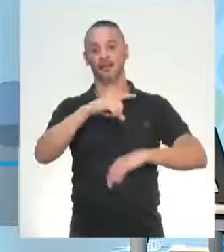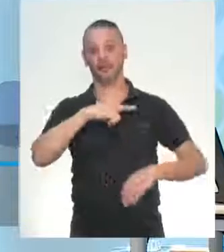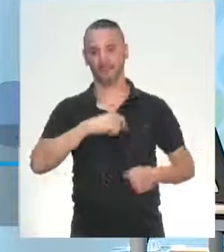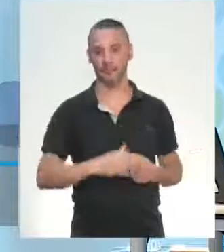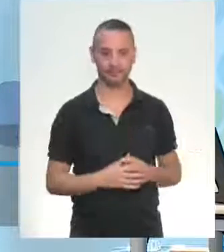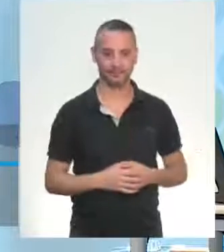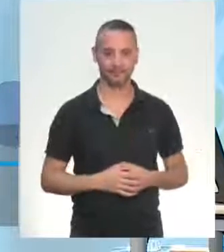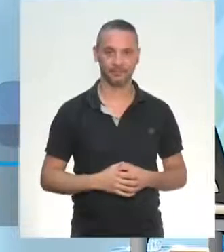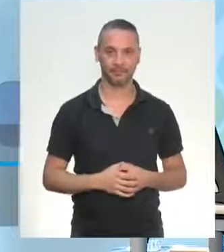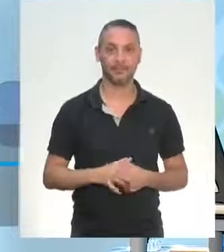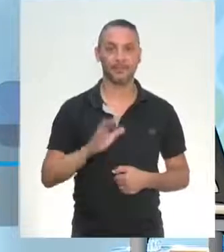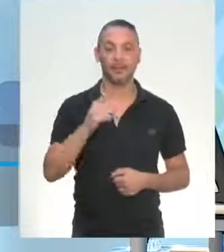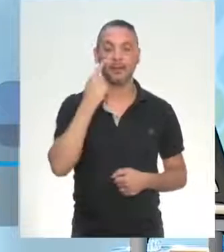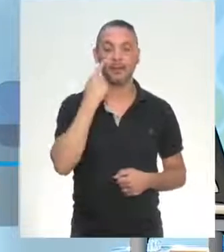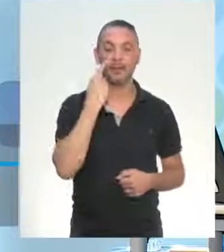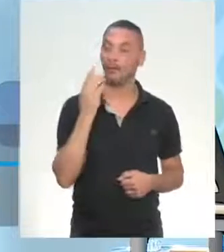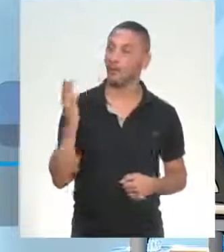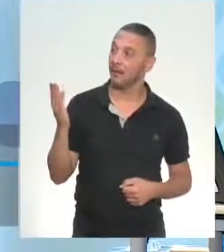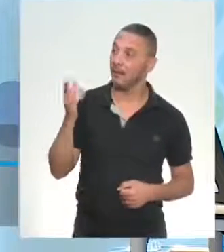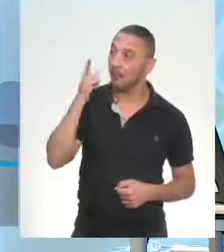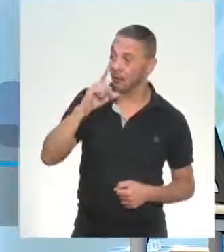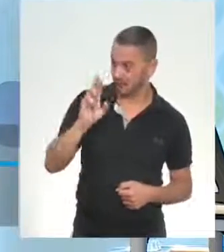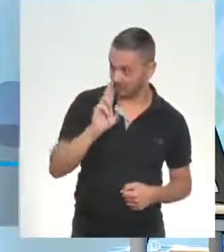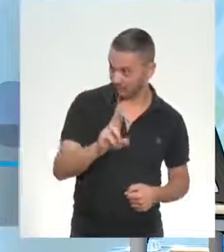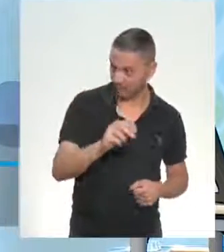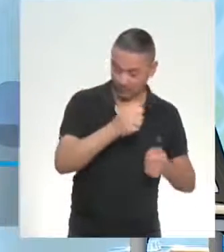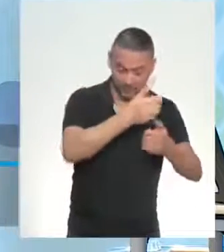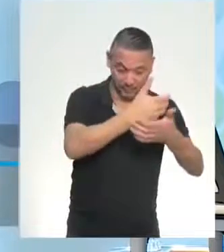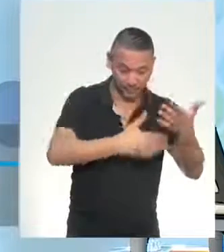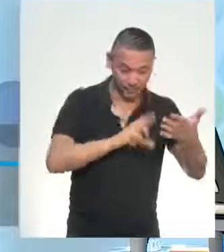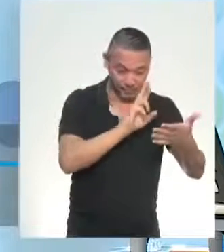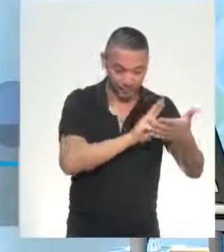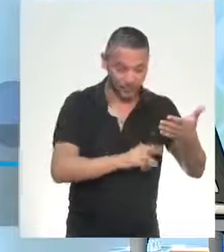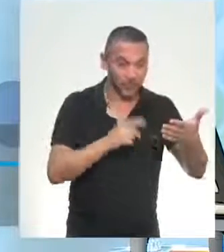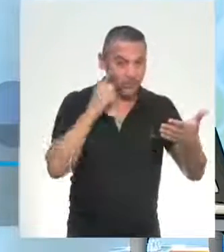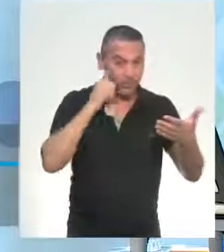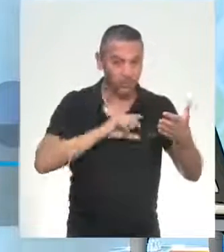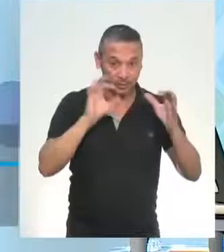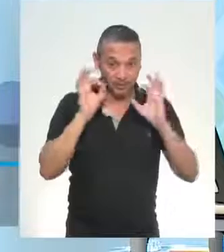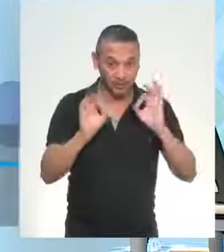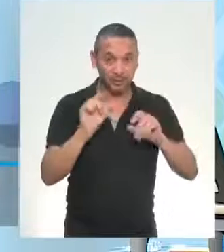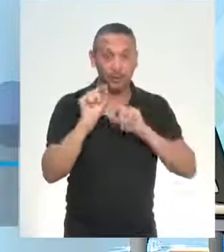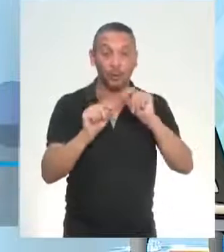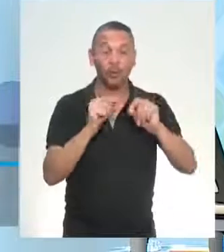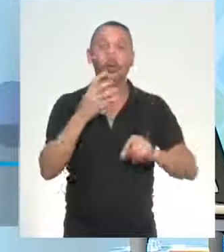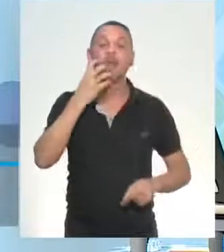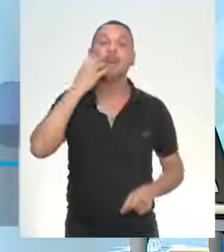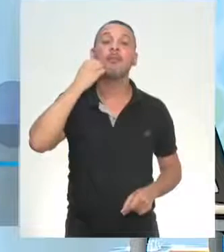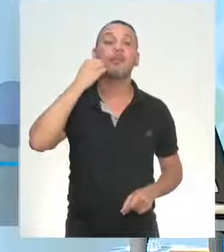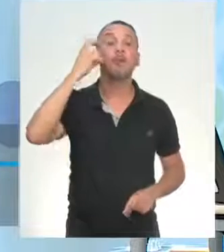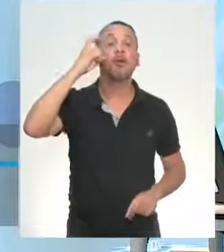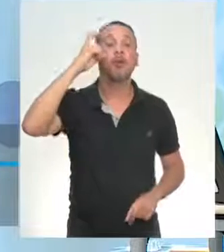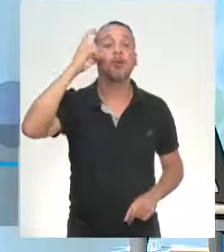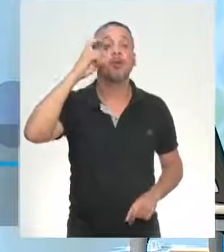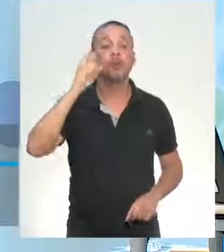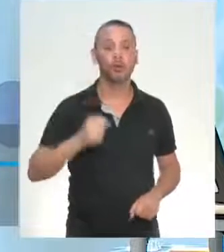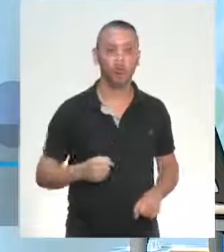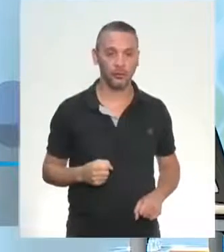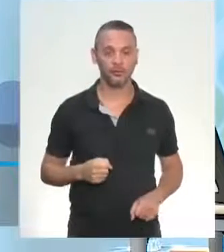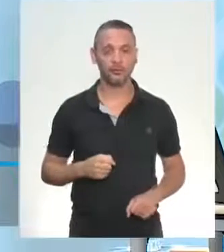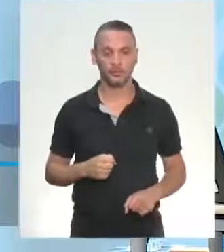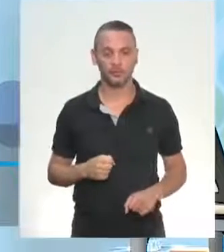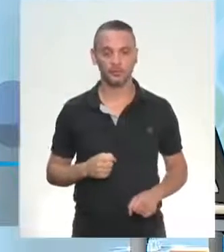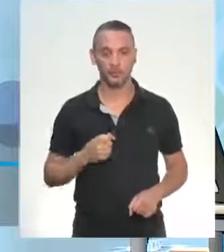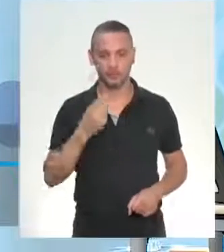aula. Mas vocês conseguem responder rapidinho aqui no chat o que é um patrimônio cultural? Enquanto vocês